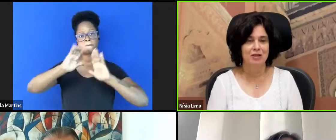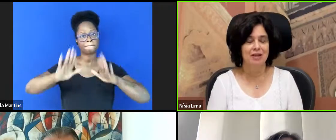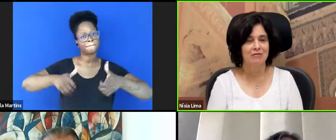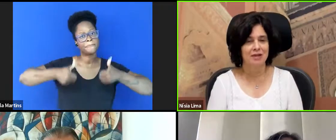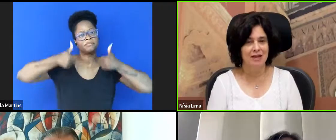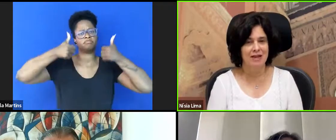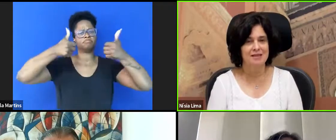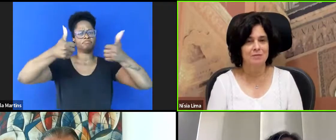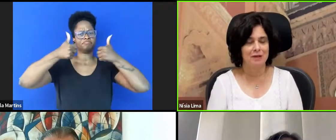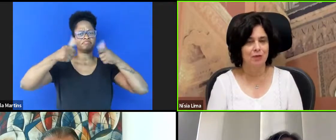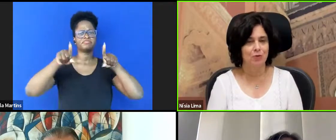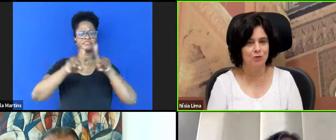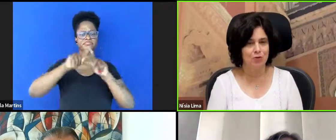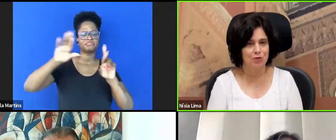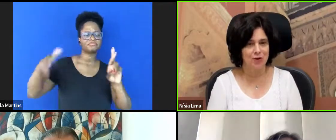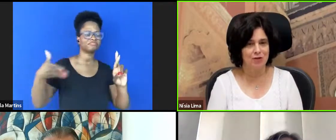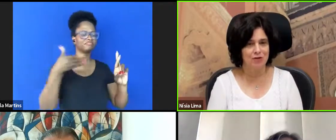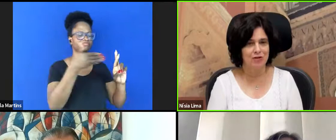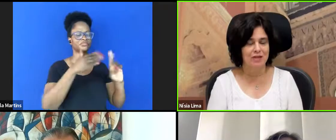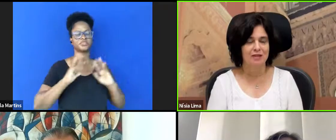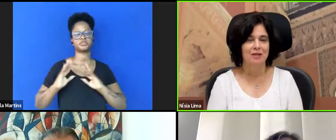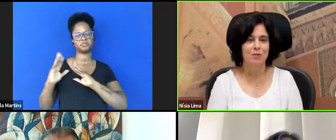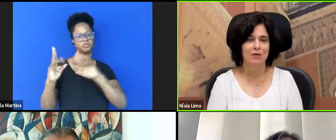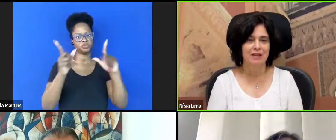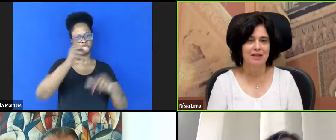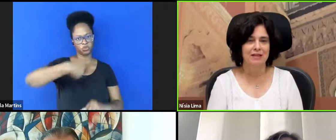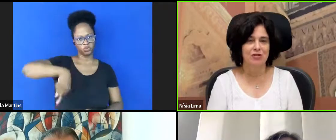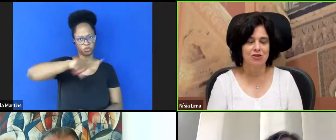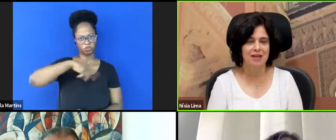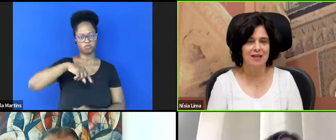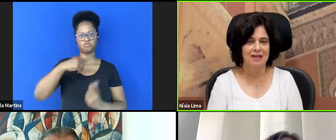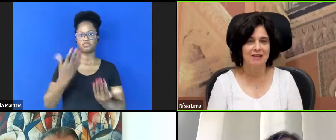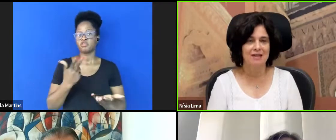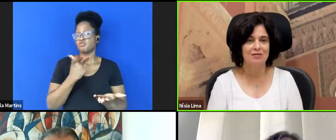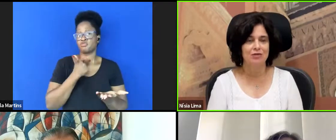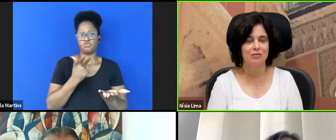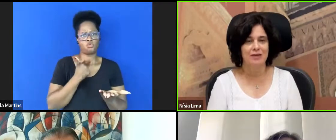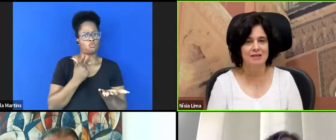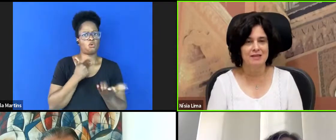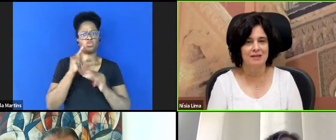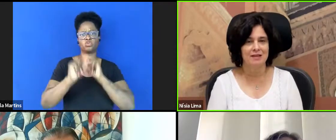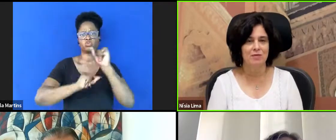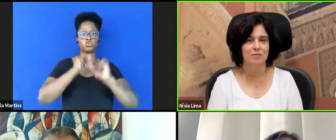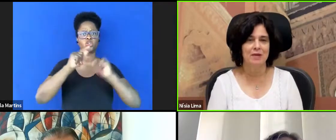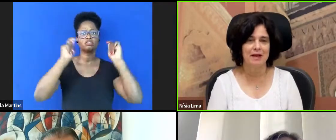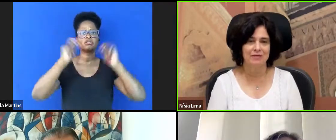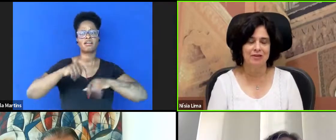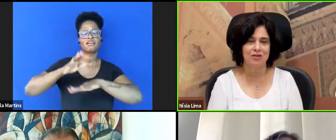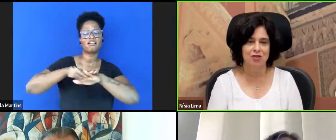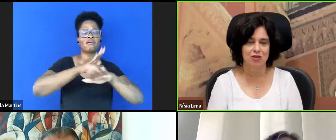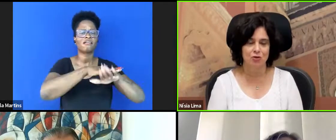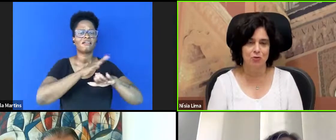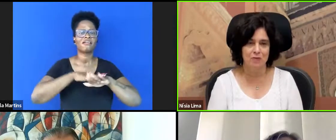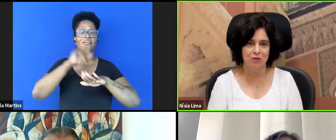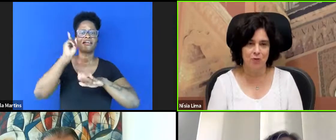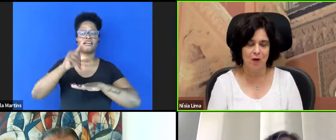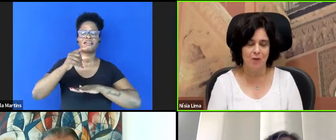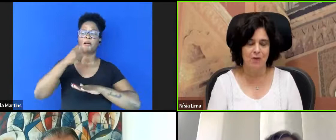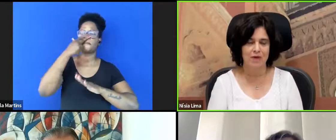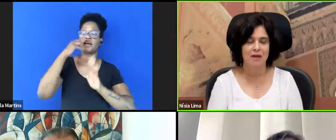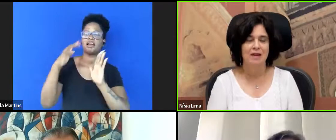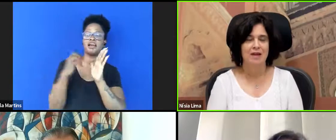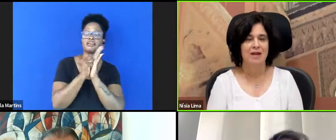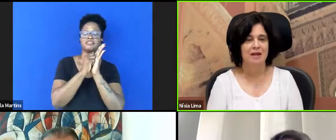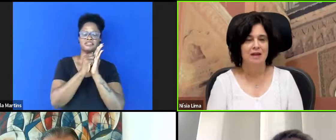e de referência para todos nós. Não poderia deixar aqui de fazer um breve registro